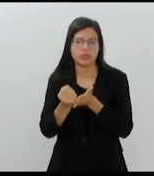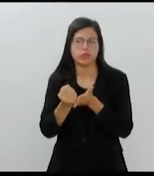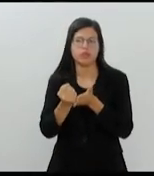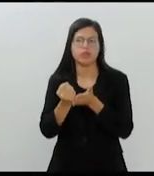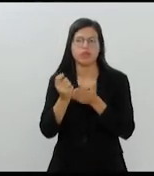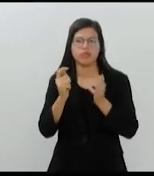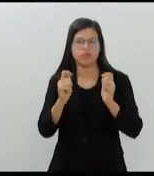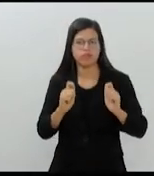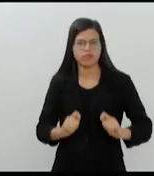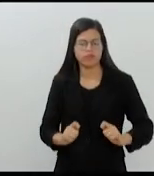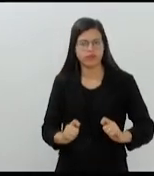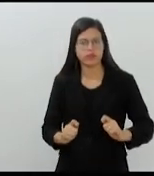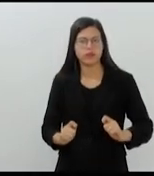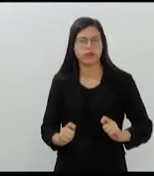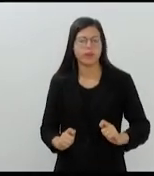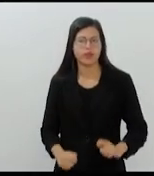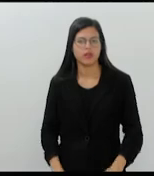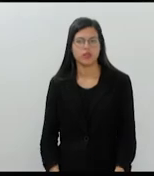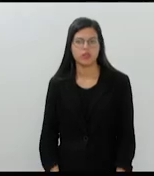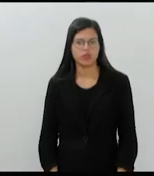estarão alocados